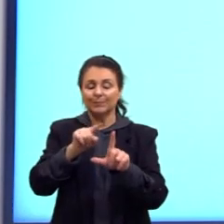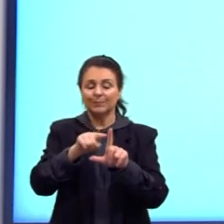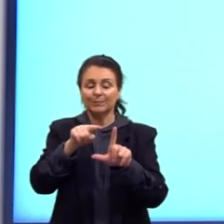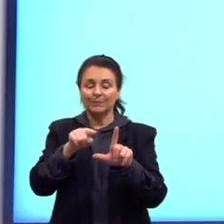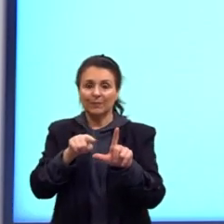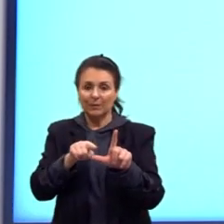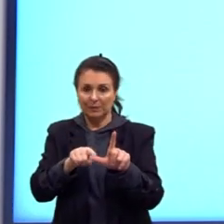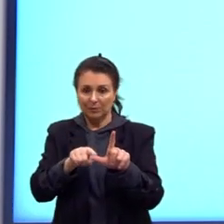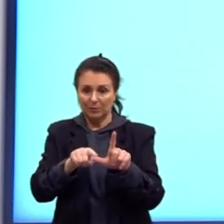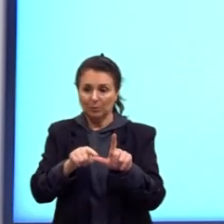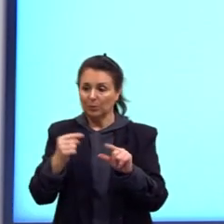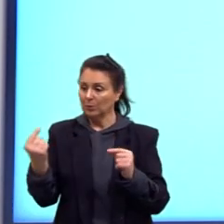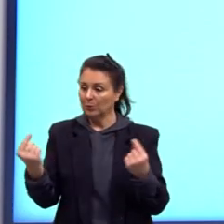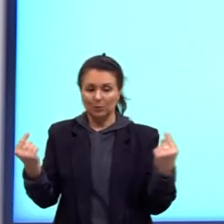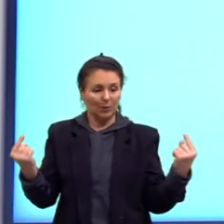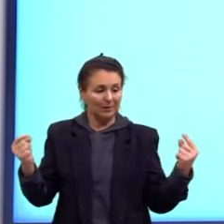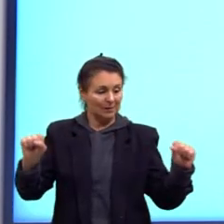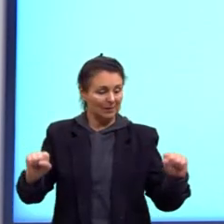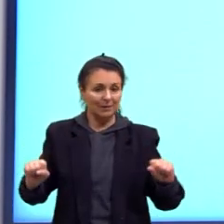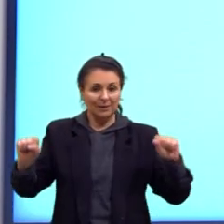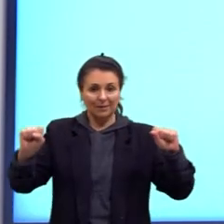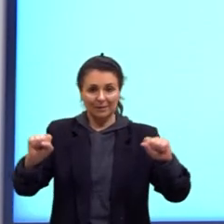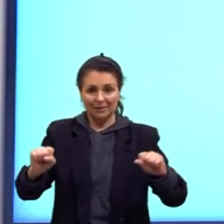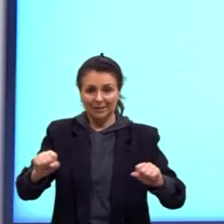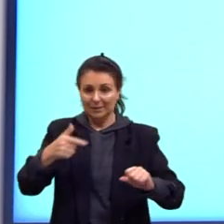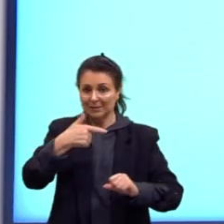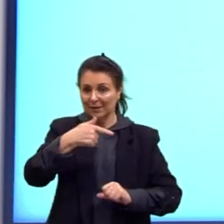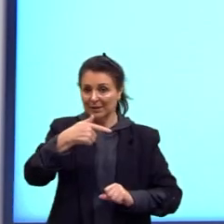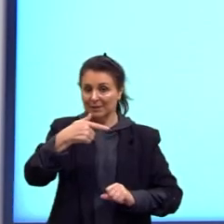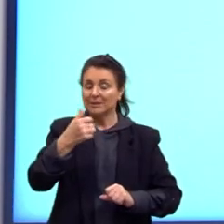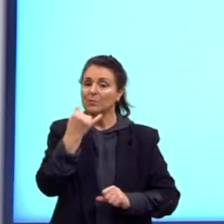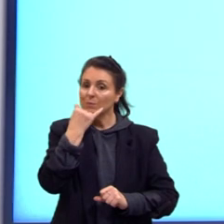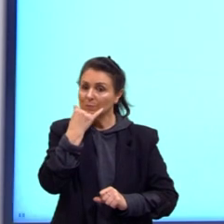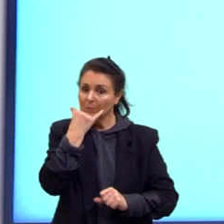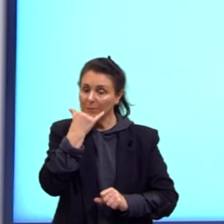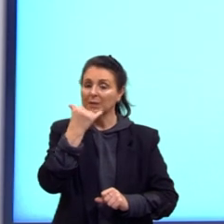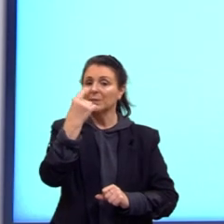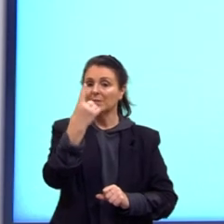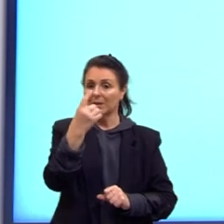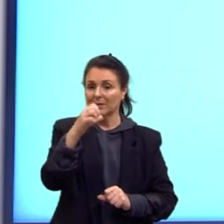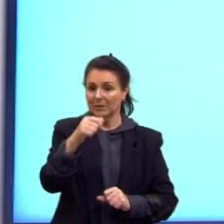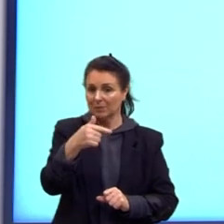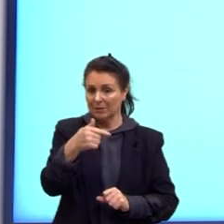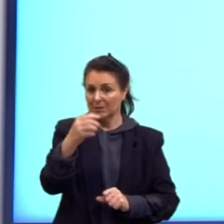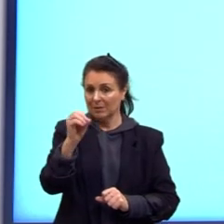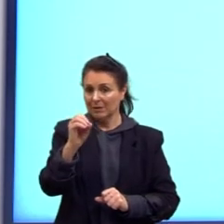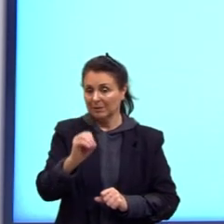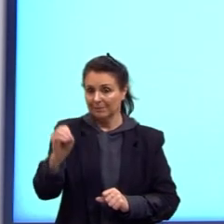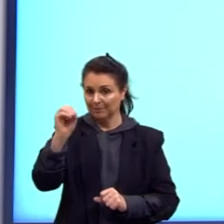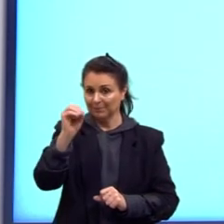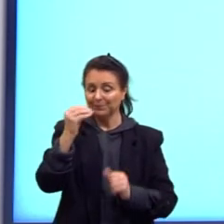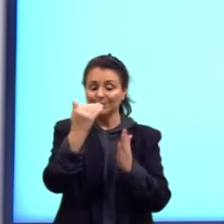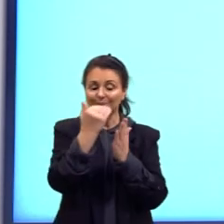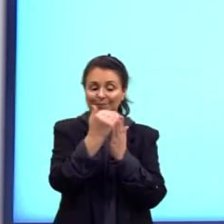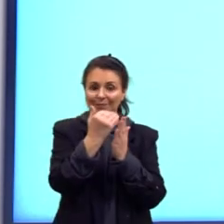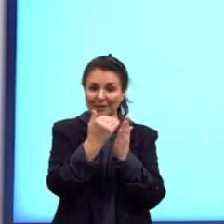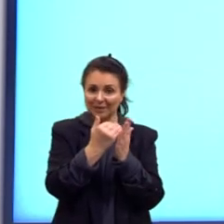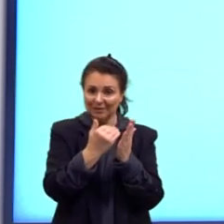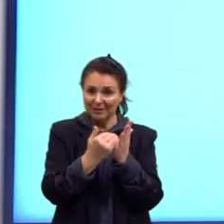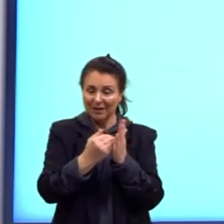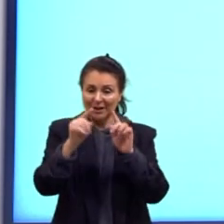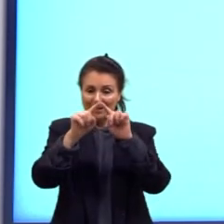ângulo entre os dois remos é um ângulo de 170° e nós vamos classificar então